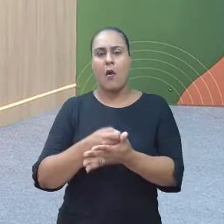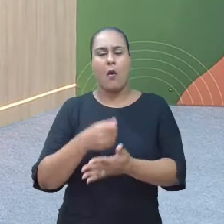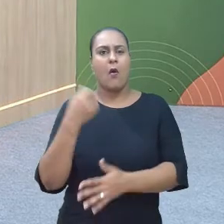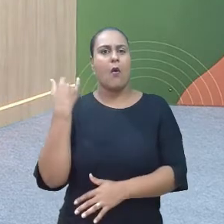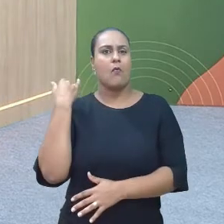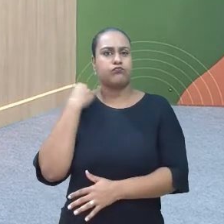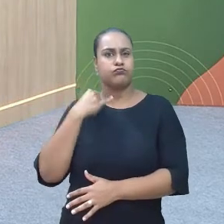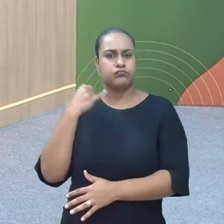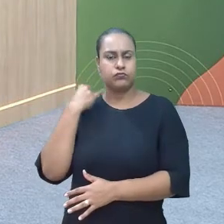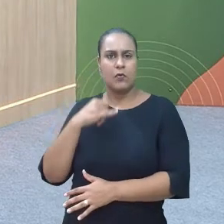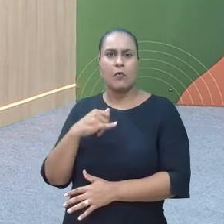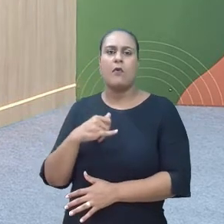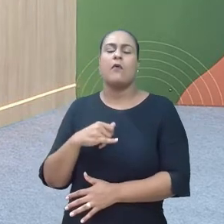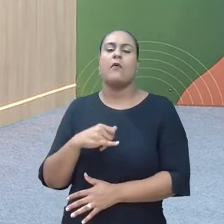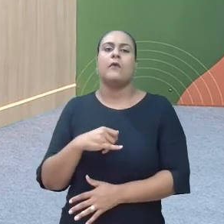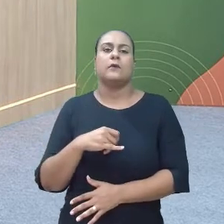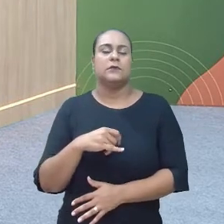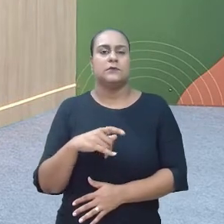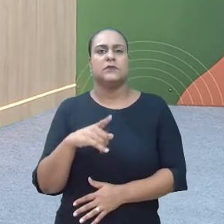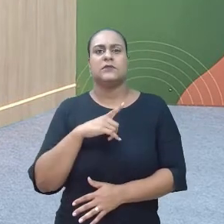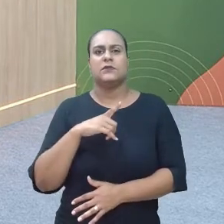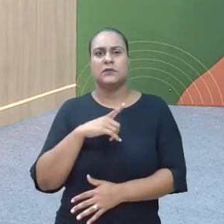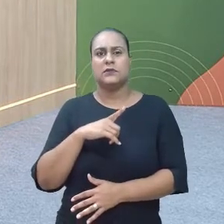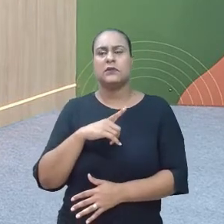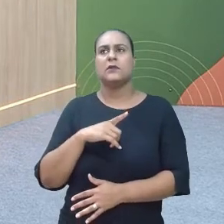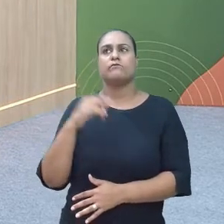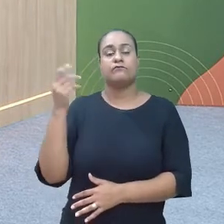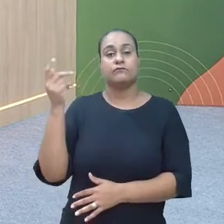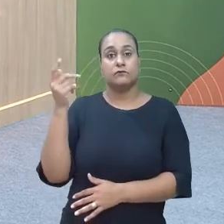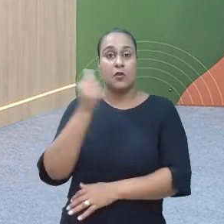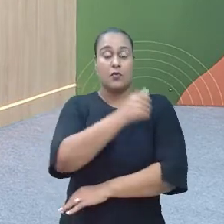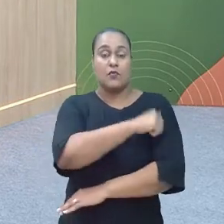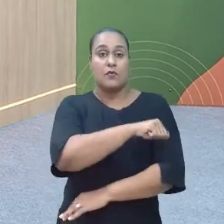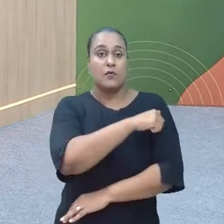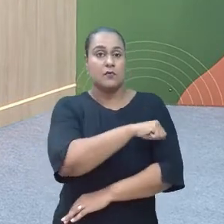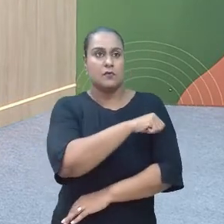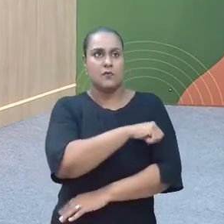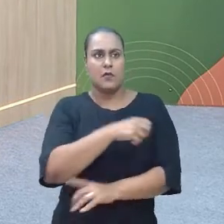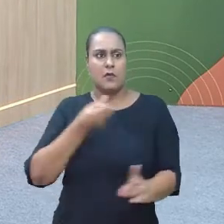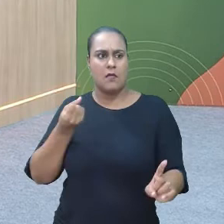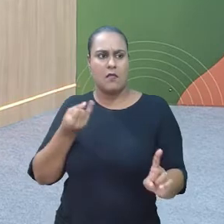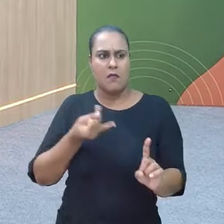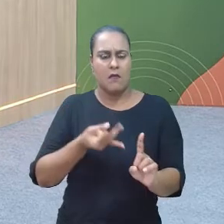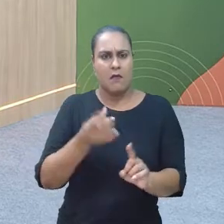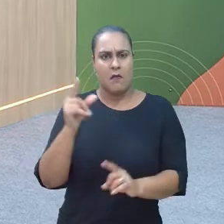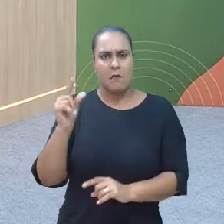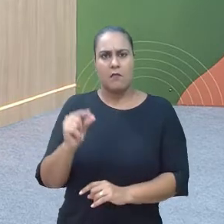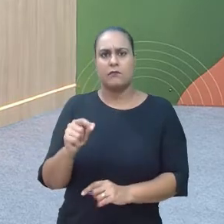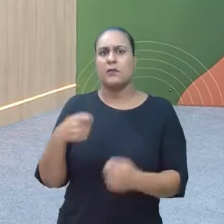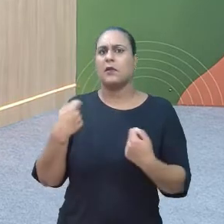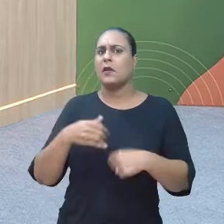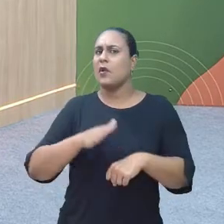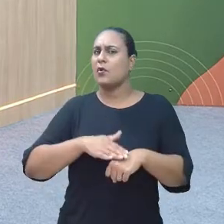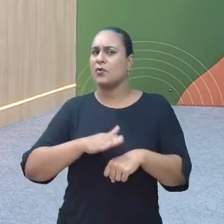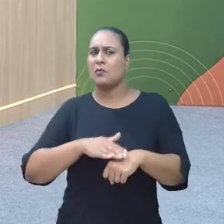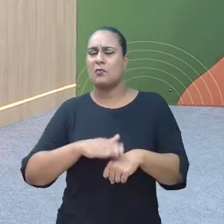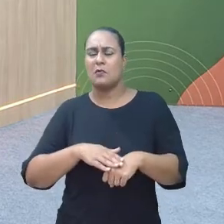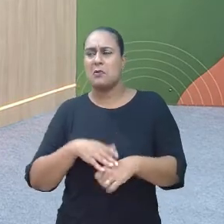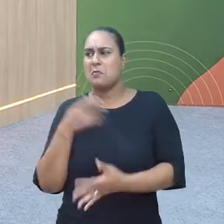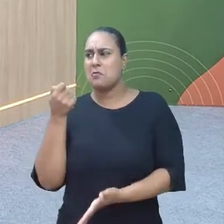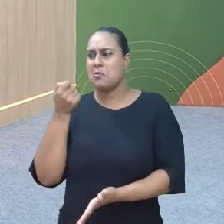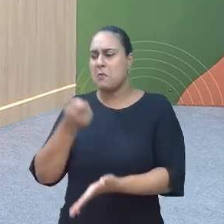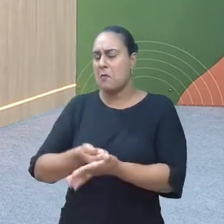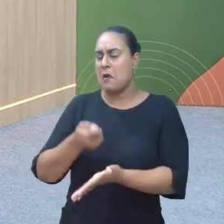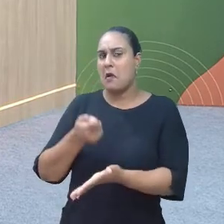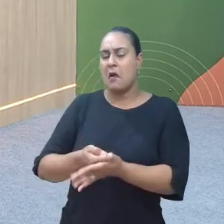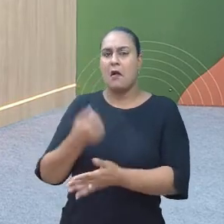sabe? Um peso muito grande do Rio de Janeiro e poucos benefícios. Então eles queriam mais autonomia para não pagar muito lá para o